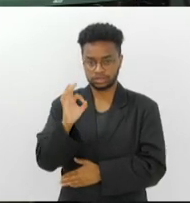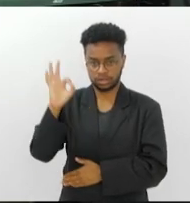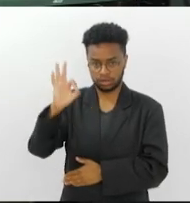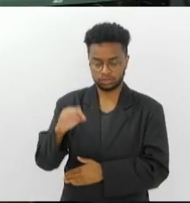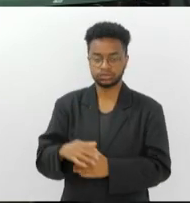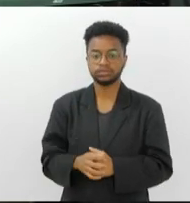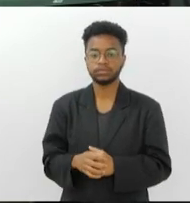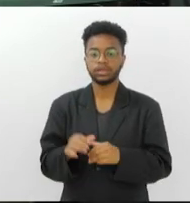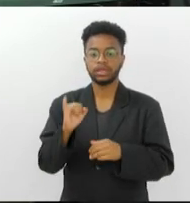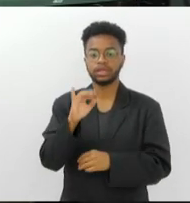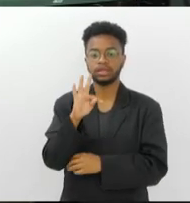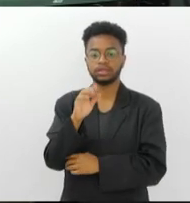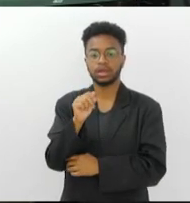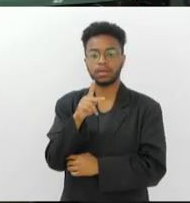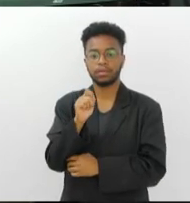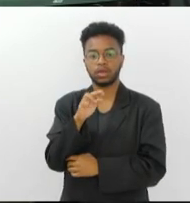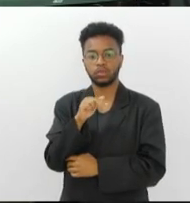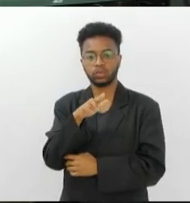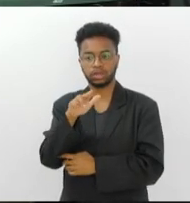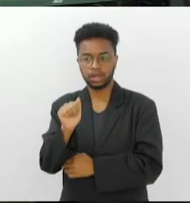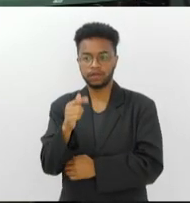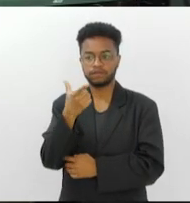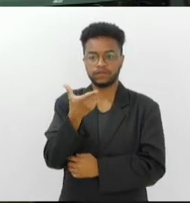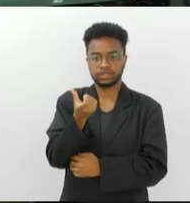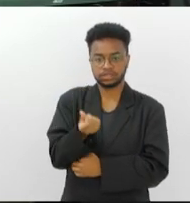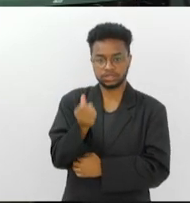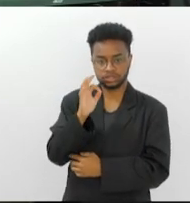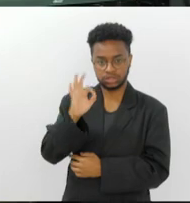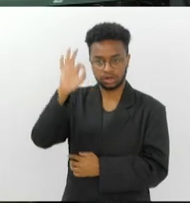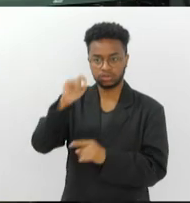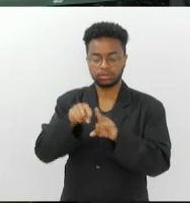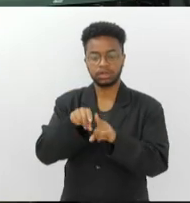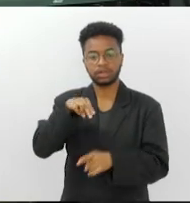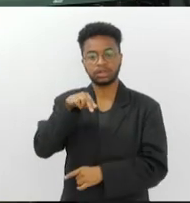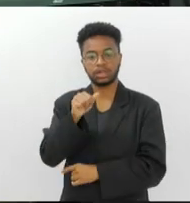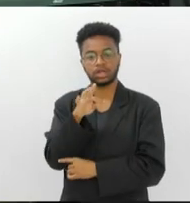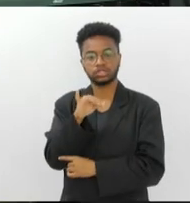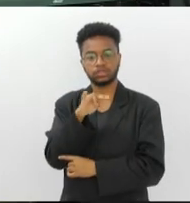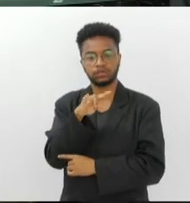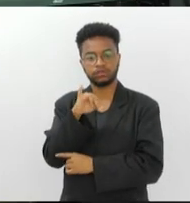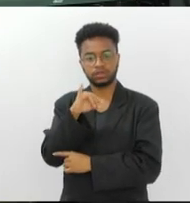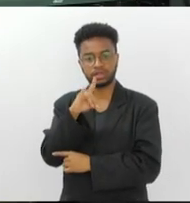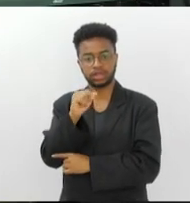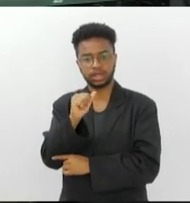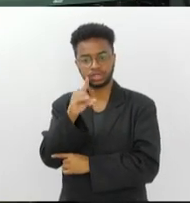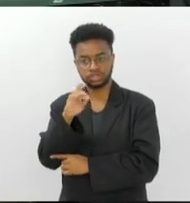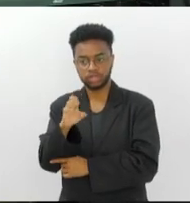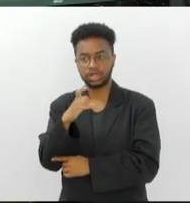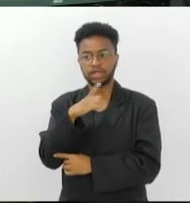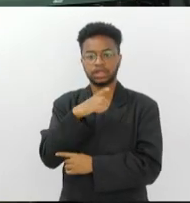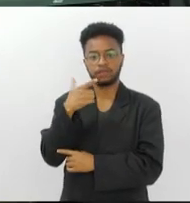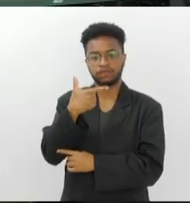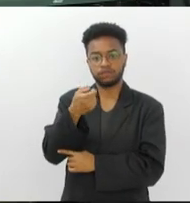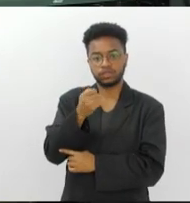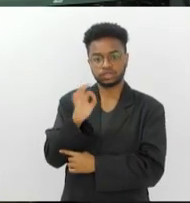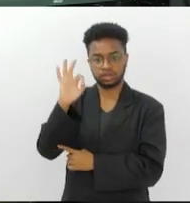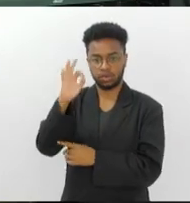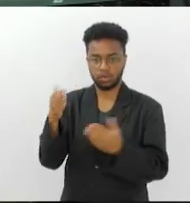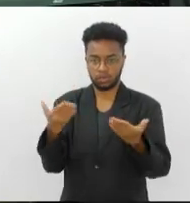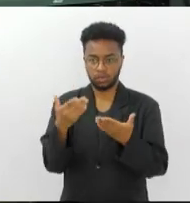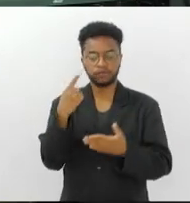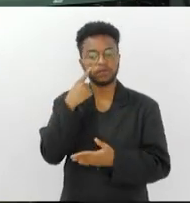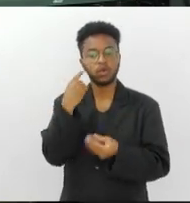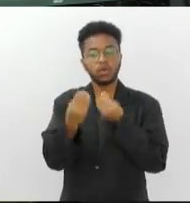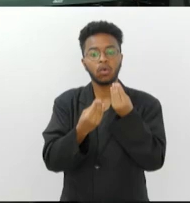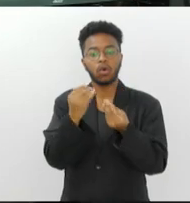graus. Itaperuna, nublado, 26 graus. E Natividade, com sol, 20 graus, céu limpo. Vamos ver agora como está o tempo